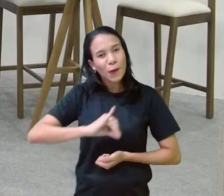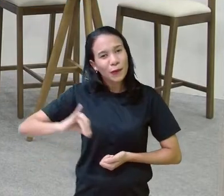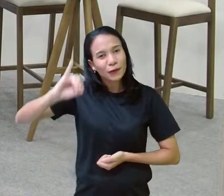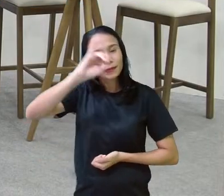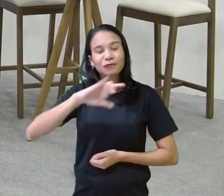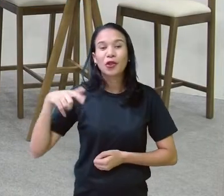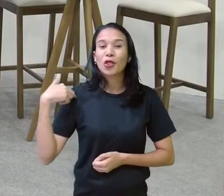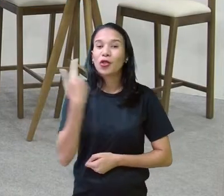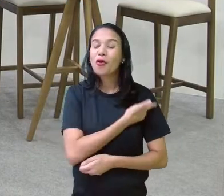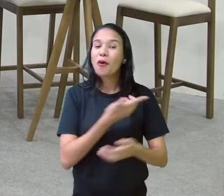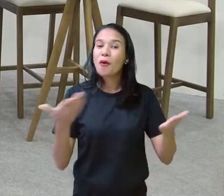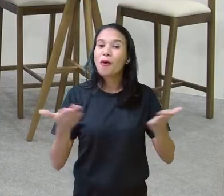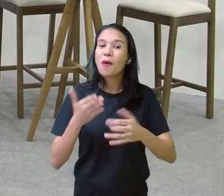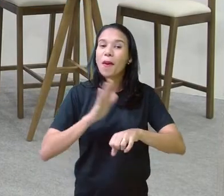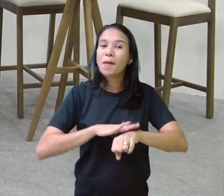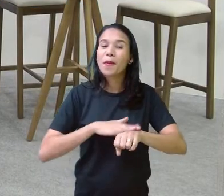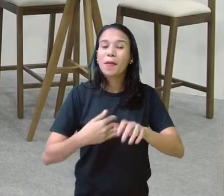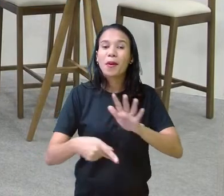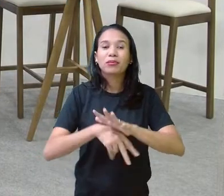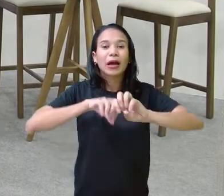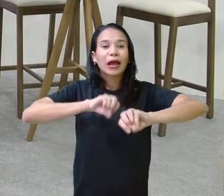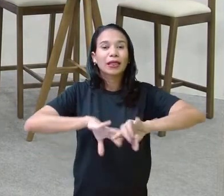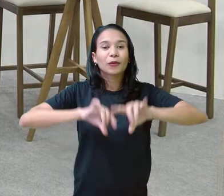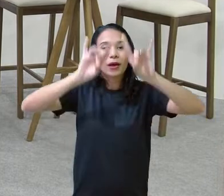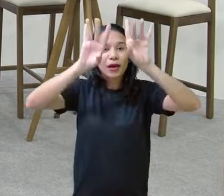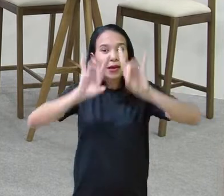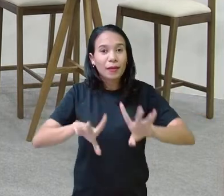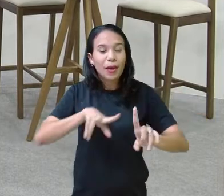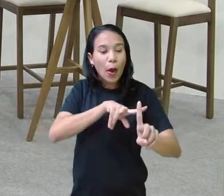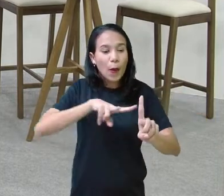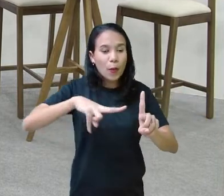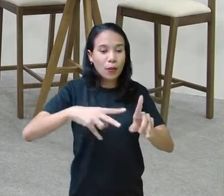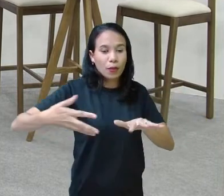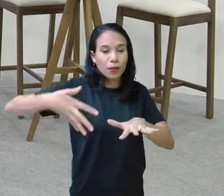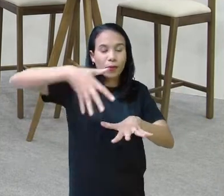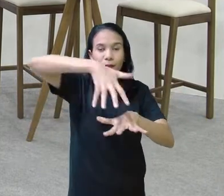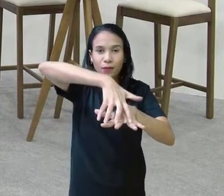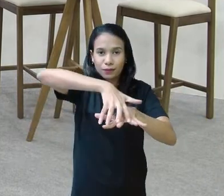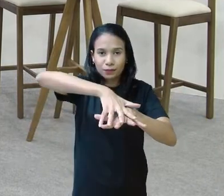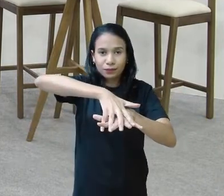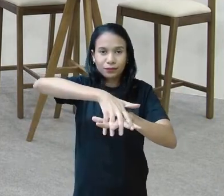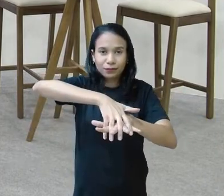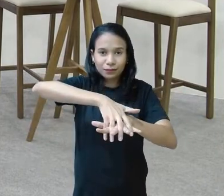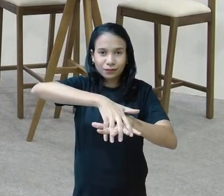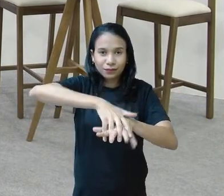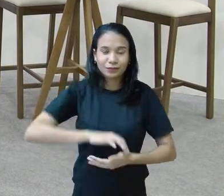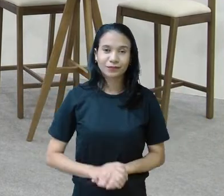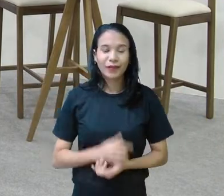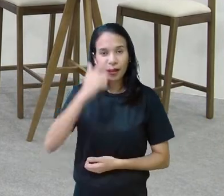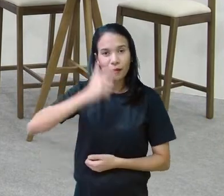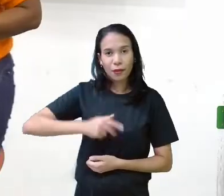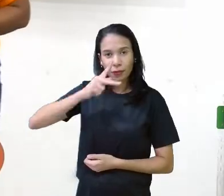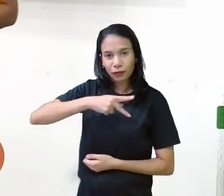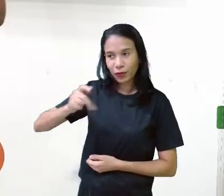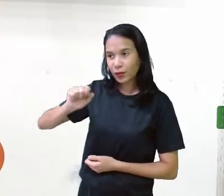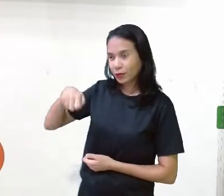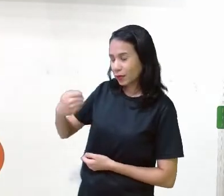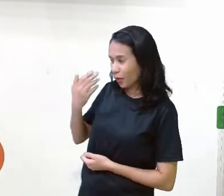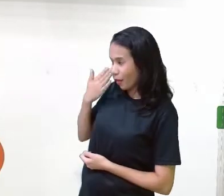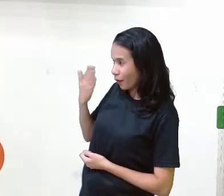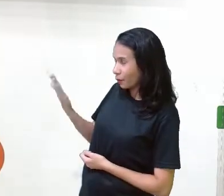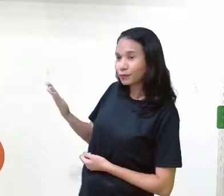Olá, estamos aqui no momento da educação especial, na perspectiva da educação inclusiva. Eu sou a